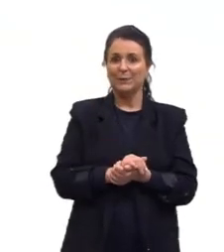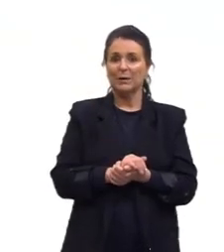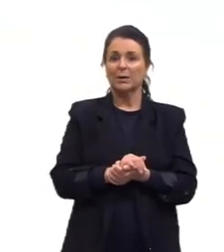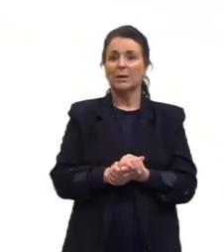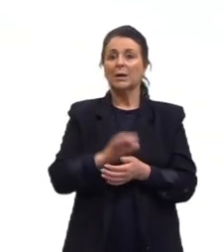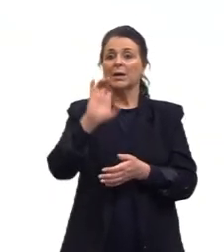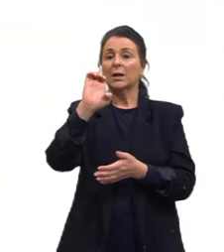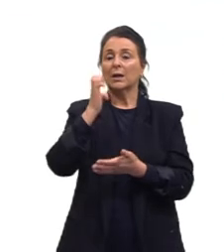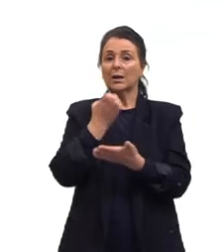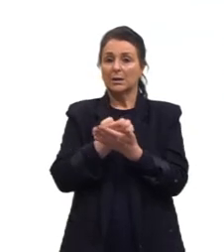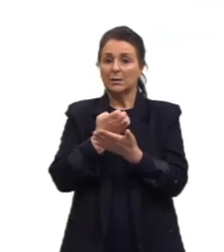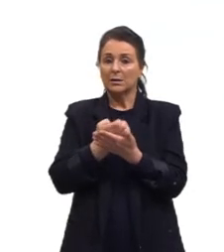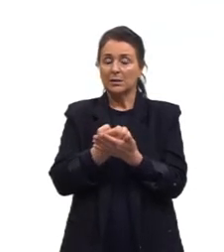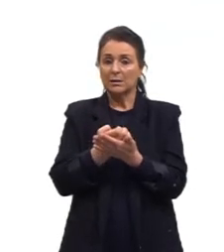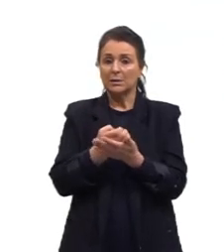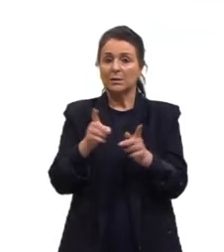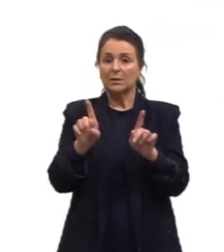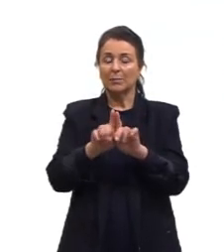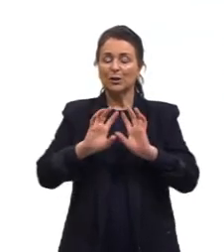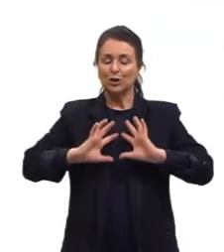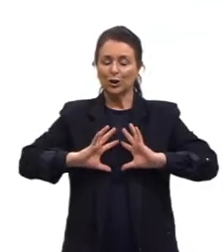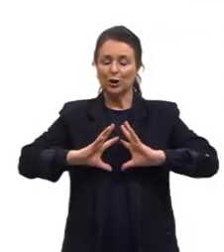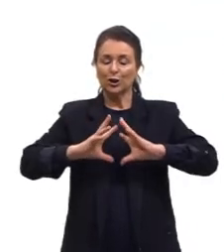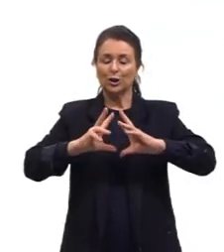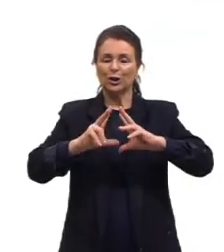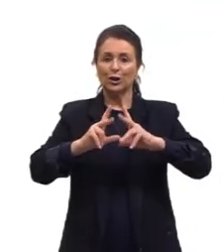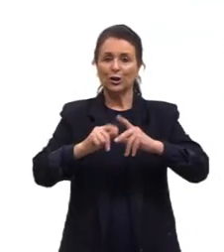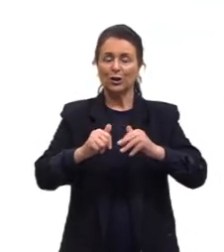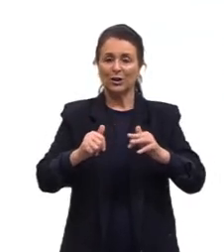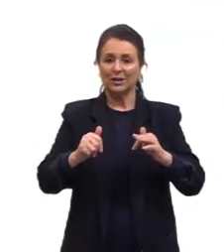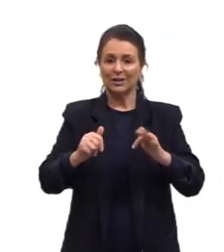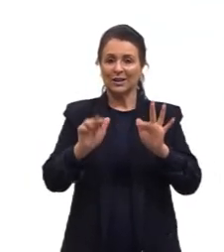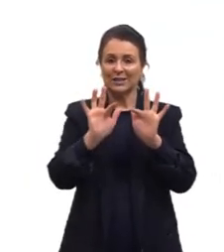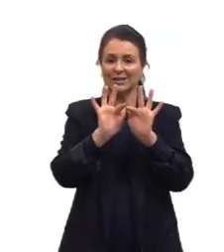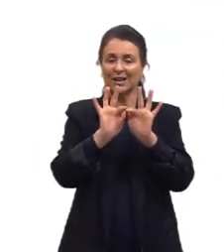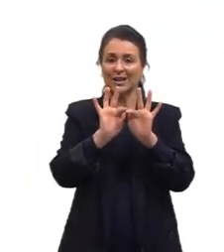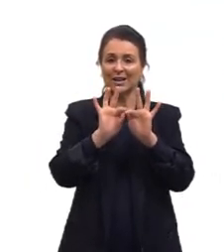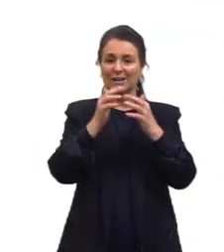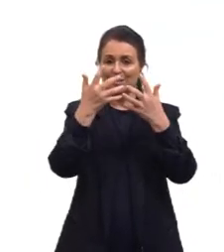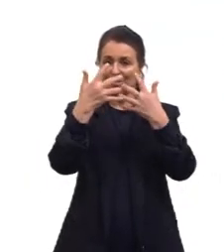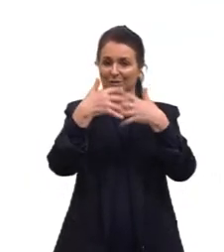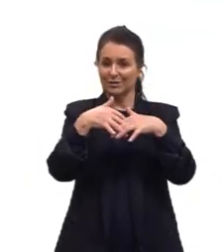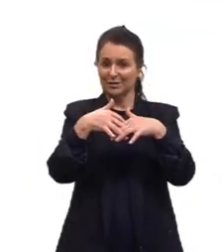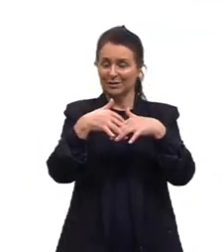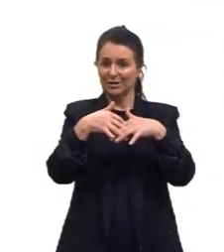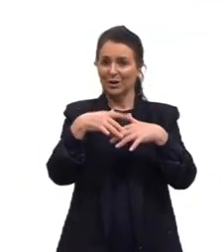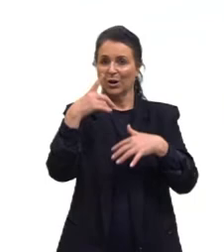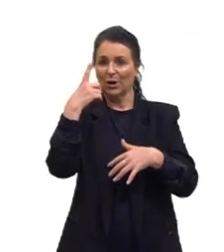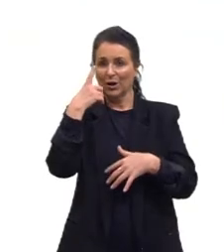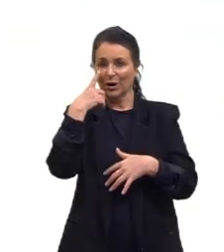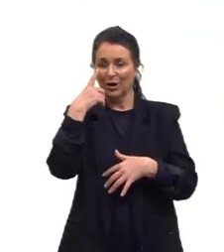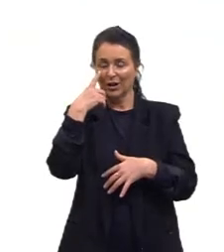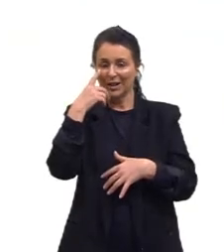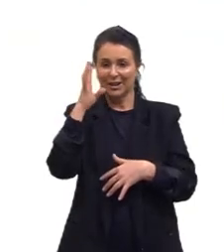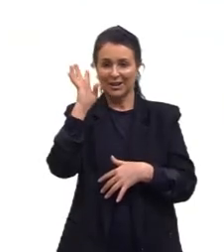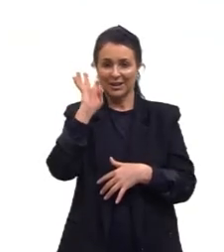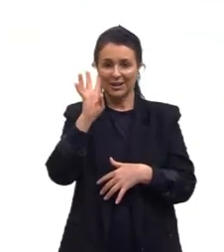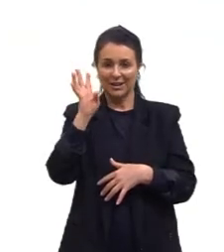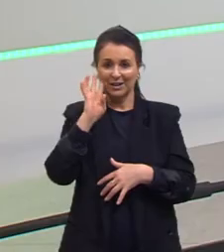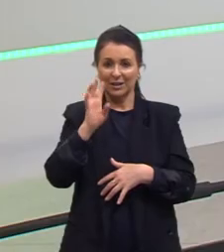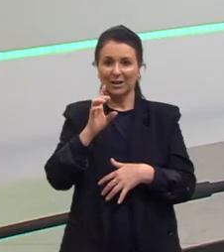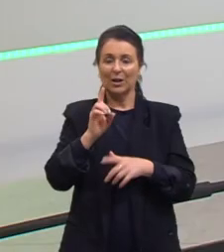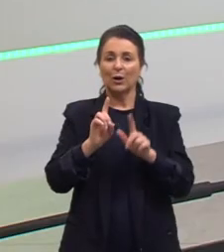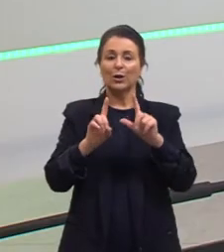os exercícios aqui de fixação de todas as funções porque não se cobra só nas questões Olha que ideal que seria né um